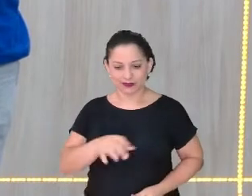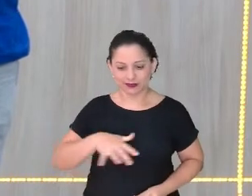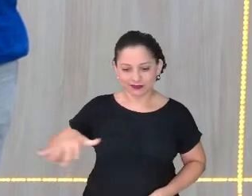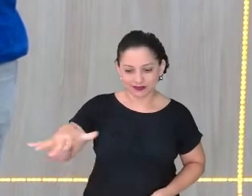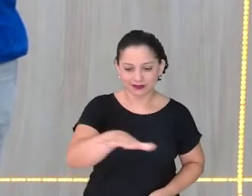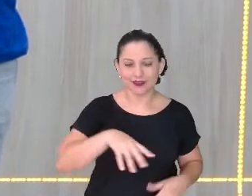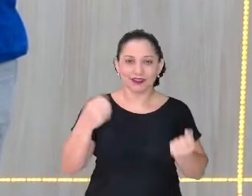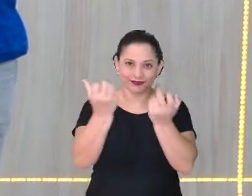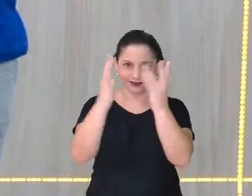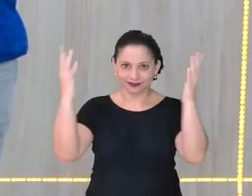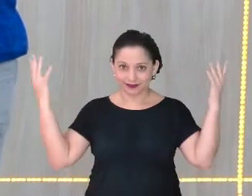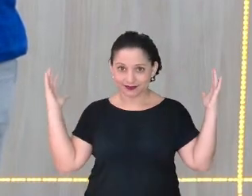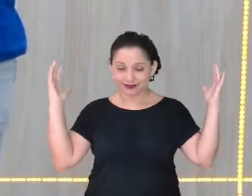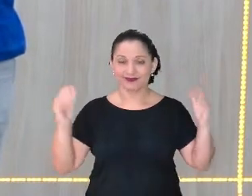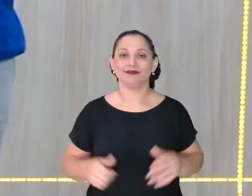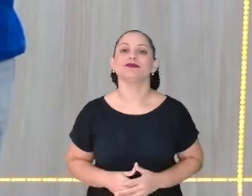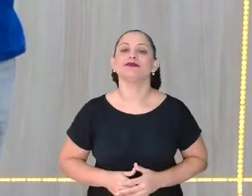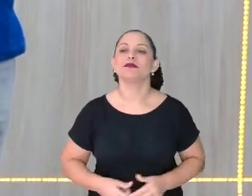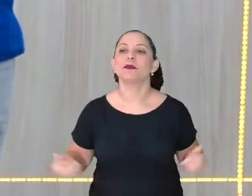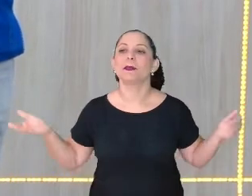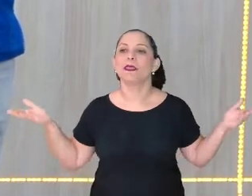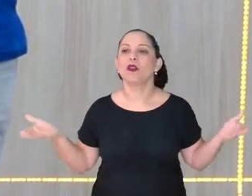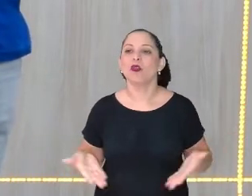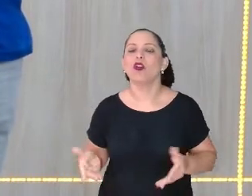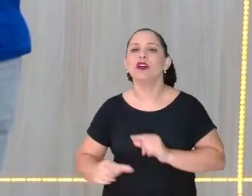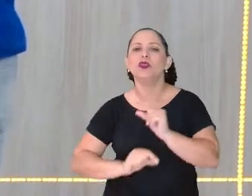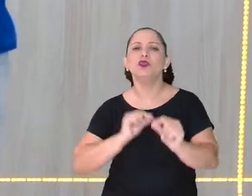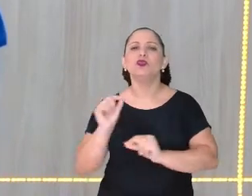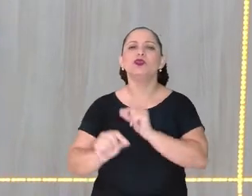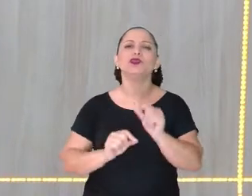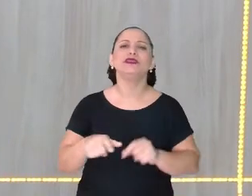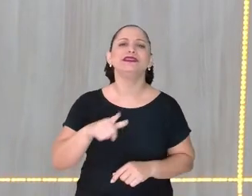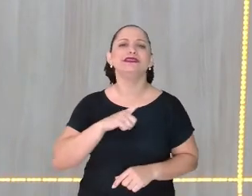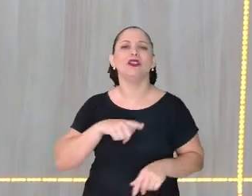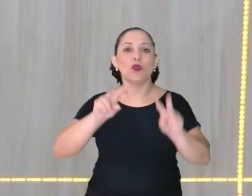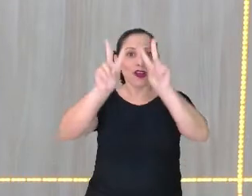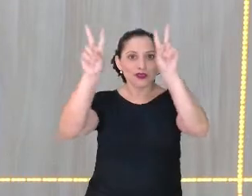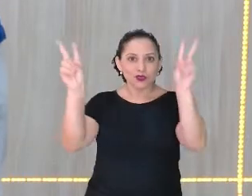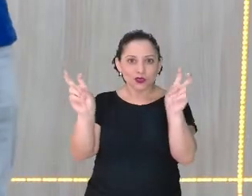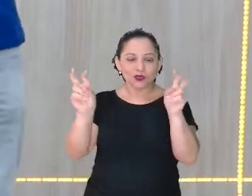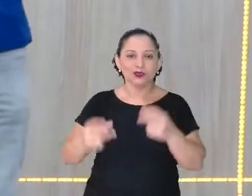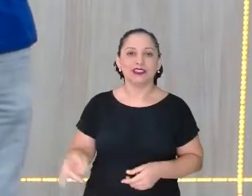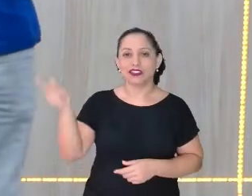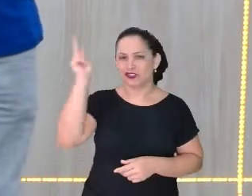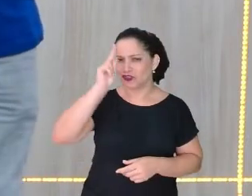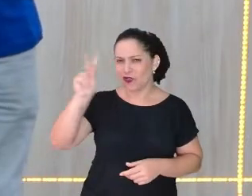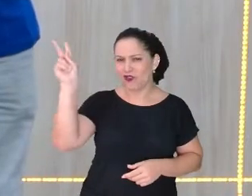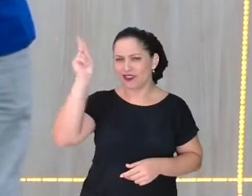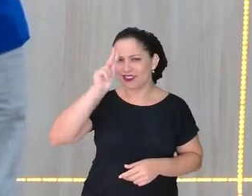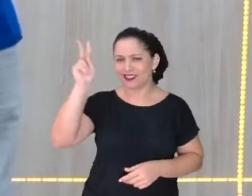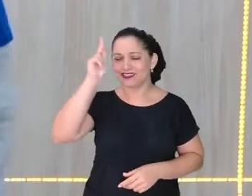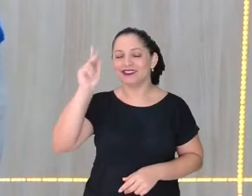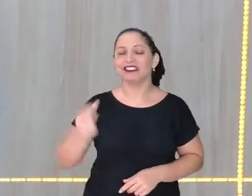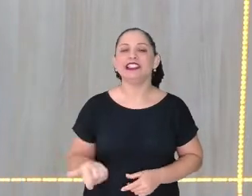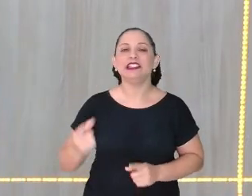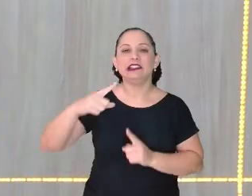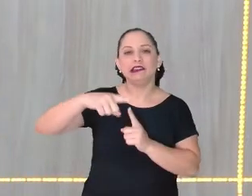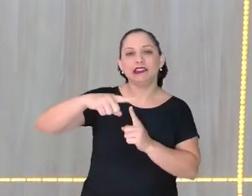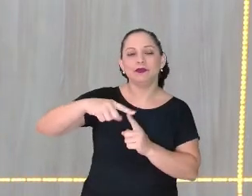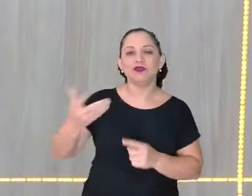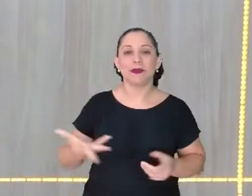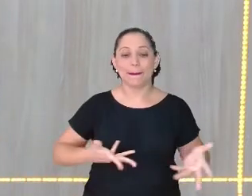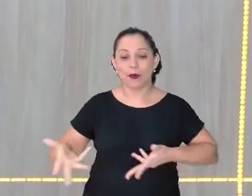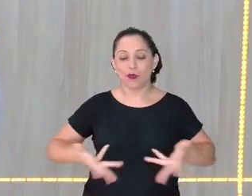meio ambiente, né? E aí a gente vai pegar um pouquinho emprestado, né? Um assunto de história, que são os modos de